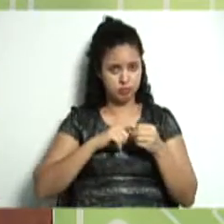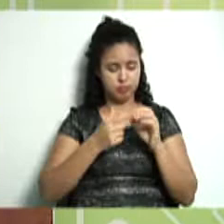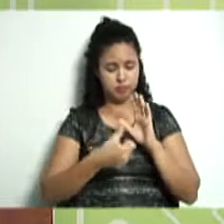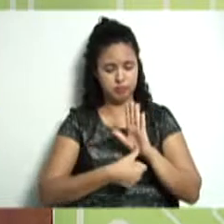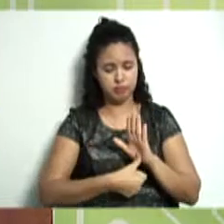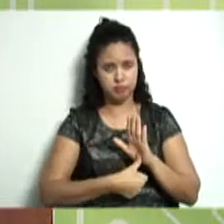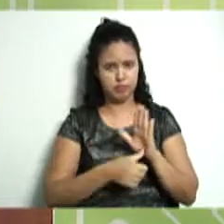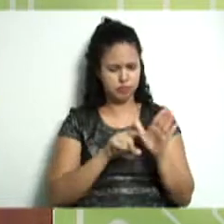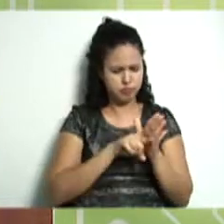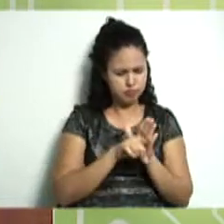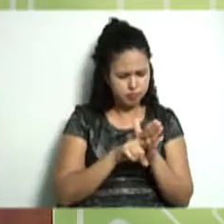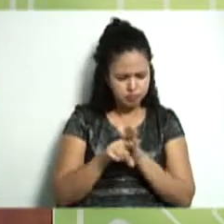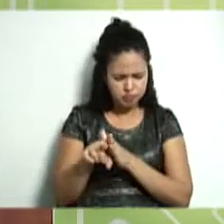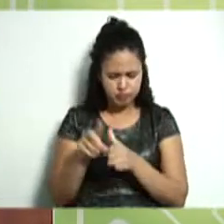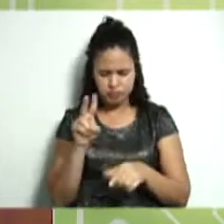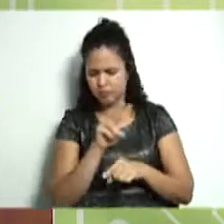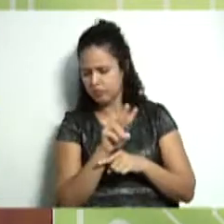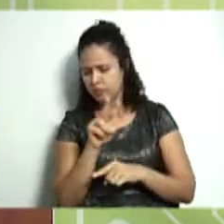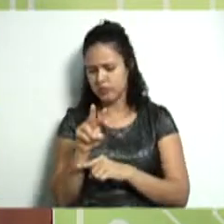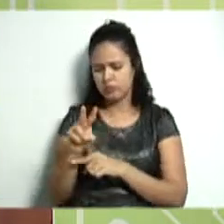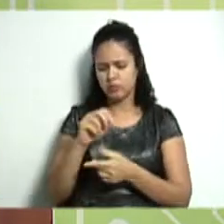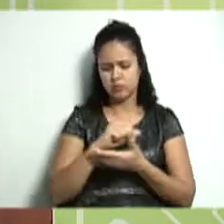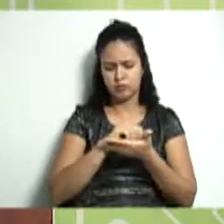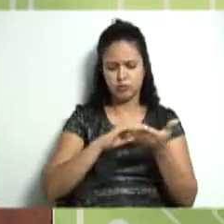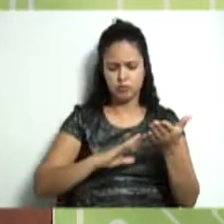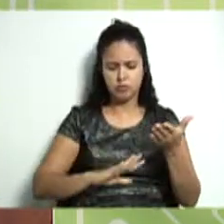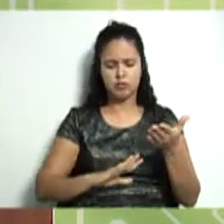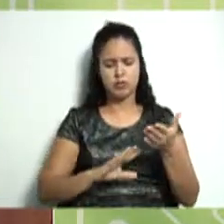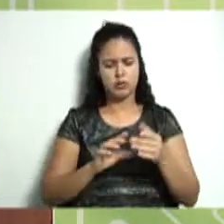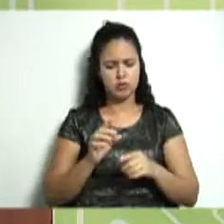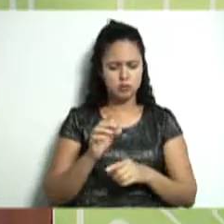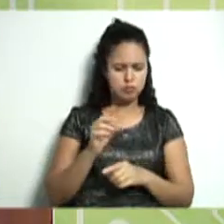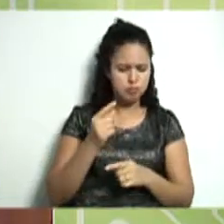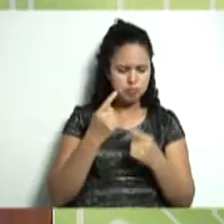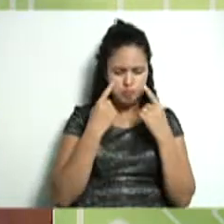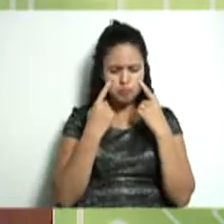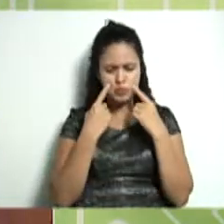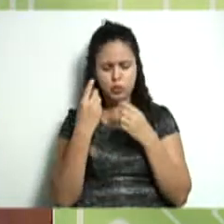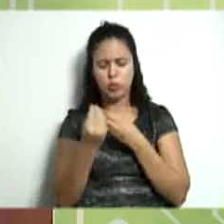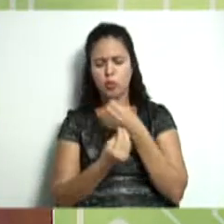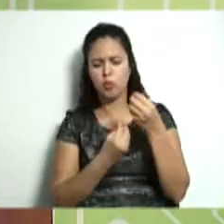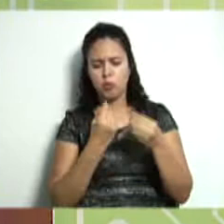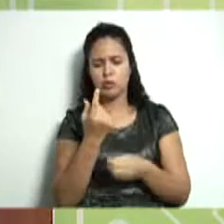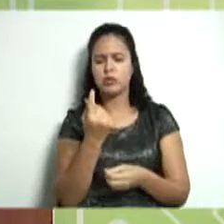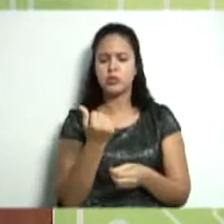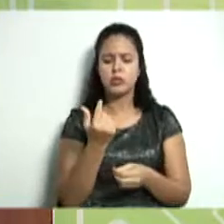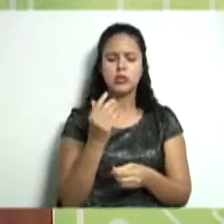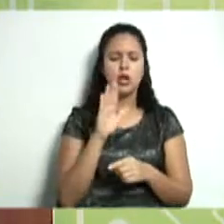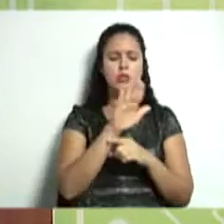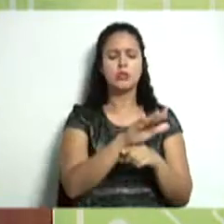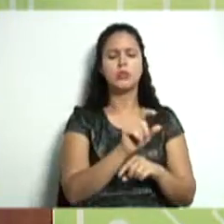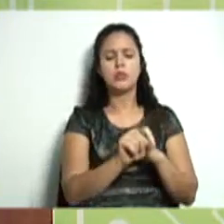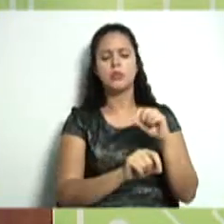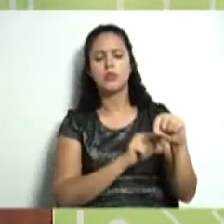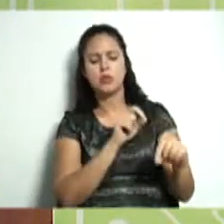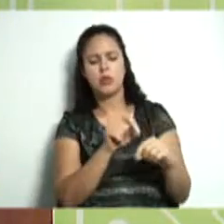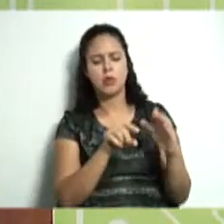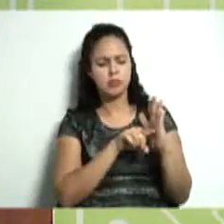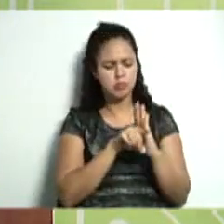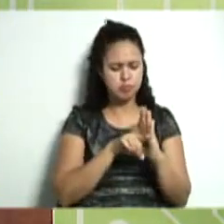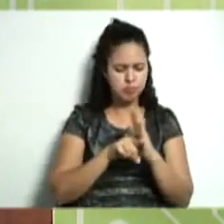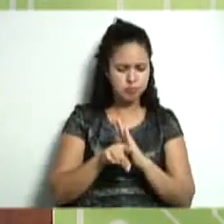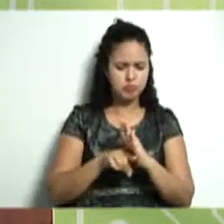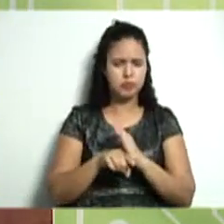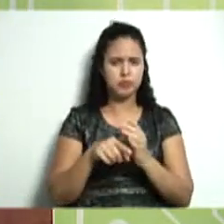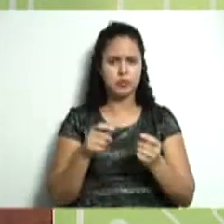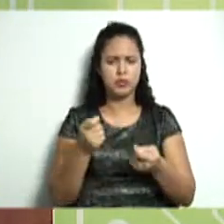Ele fiscaliza todas as atividades, ele olha no que foi empregado aquele dinheiro, ele olha a